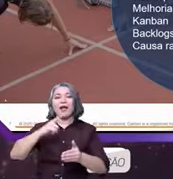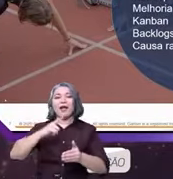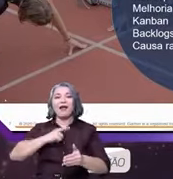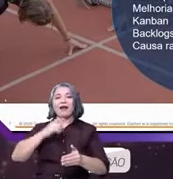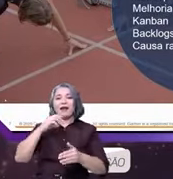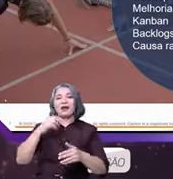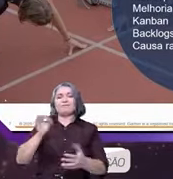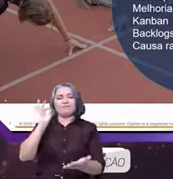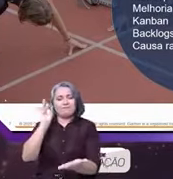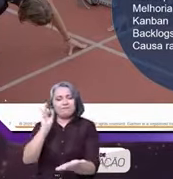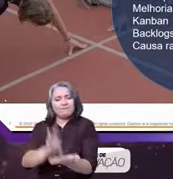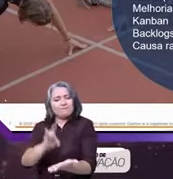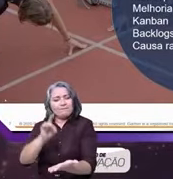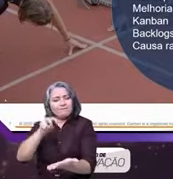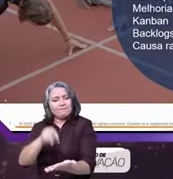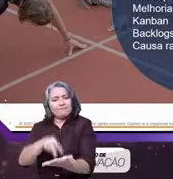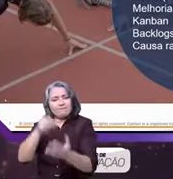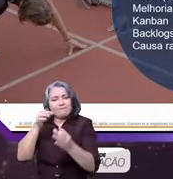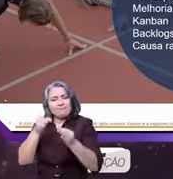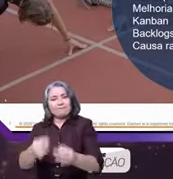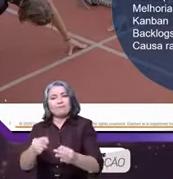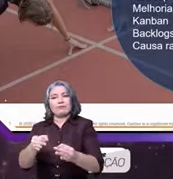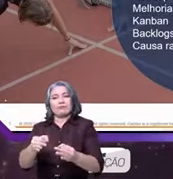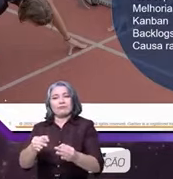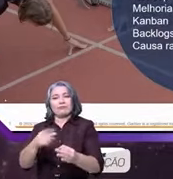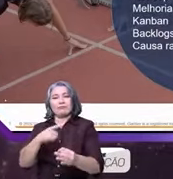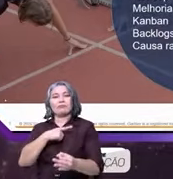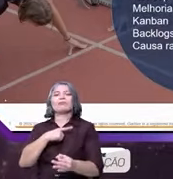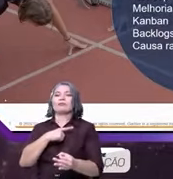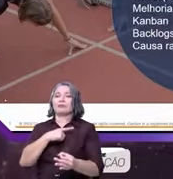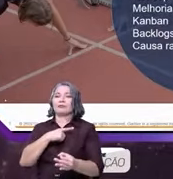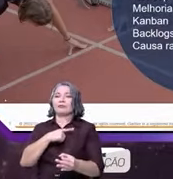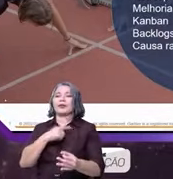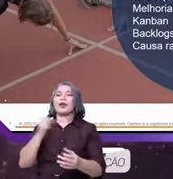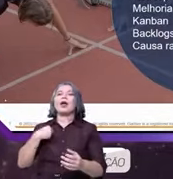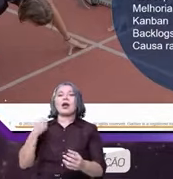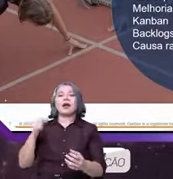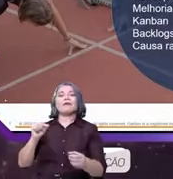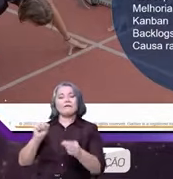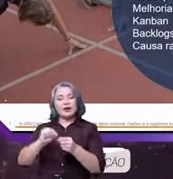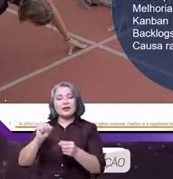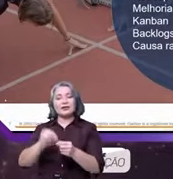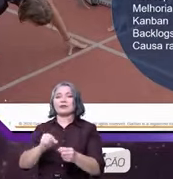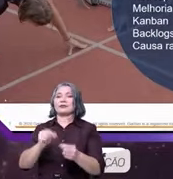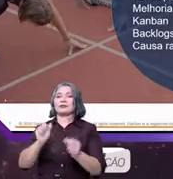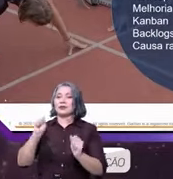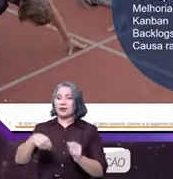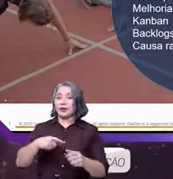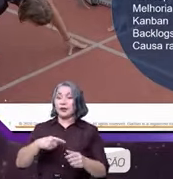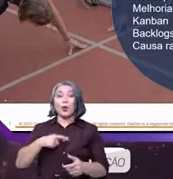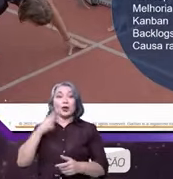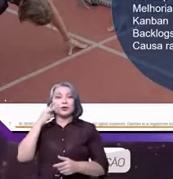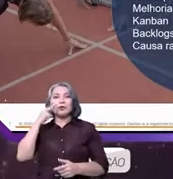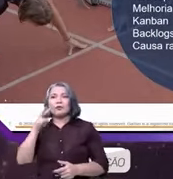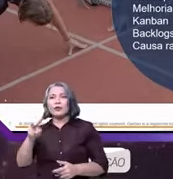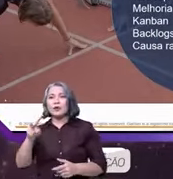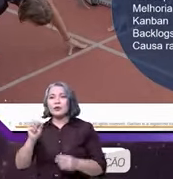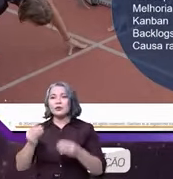ser realmente ágil, é trazer essa agilidade, é aplicar isso aí. E quando eu olho para a